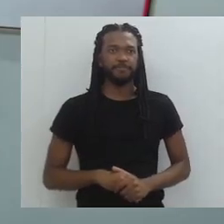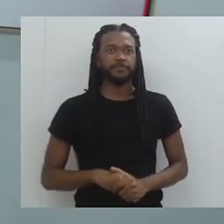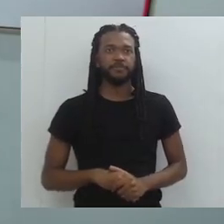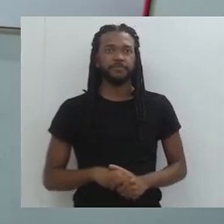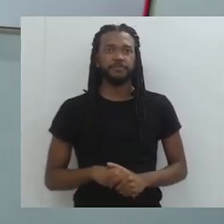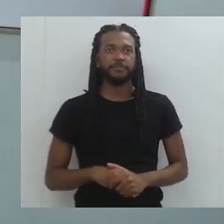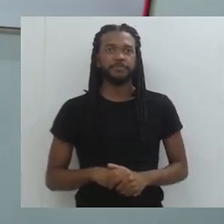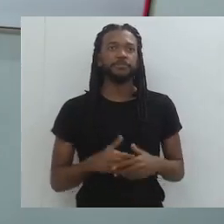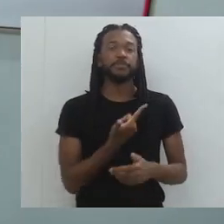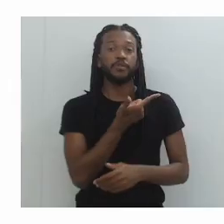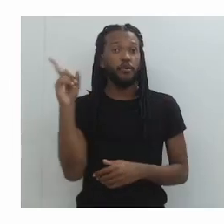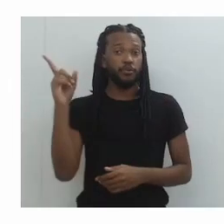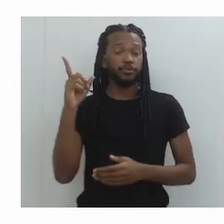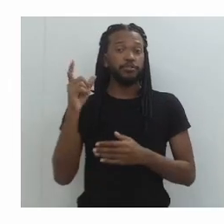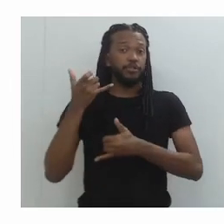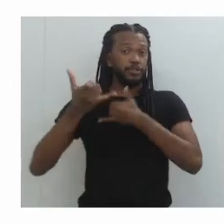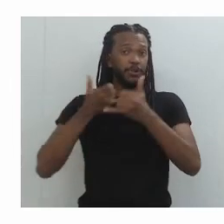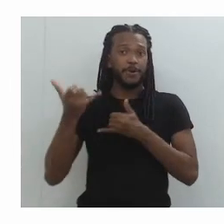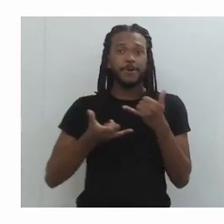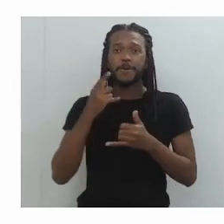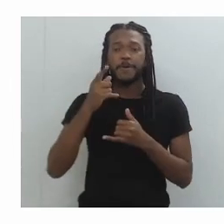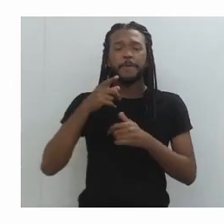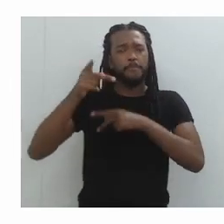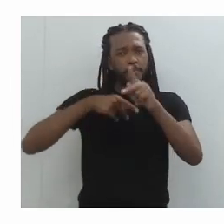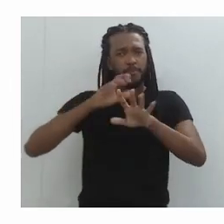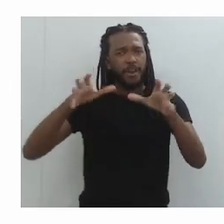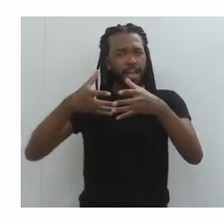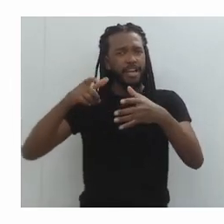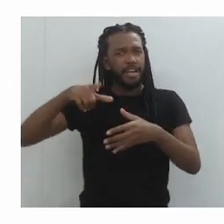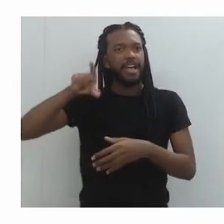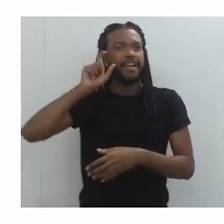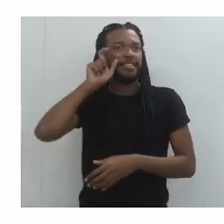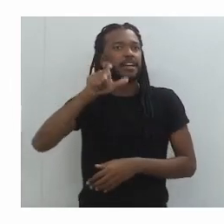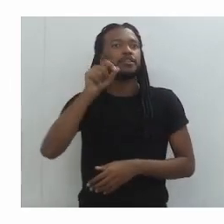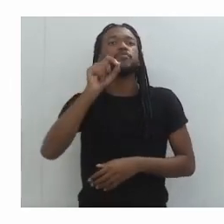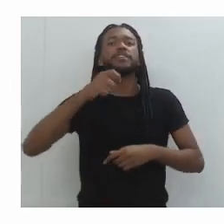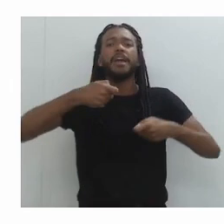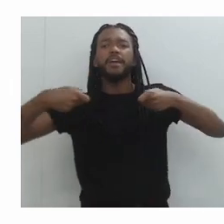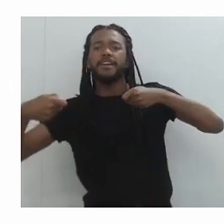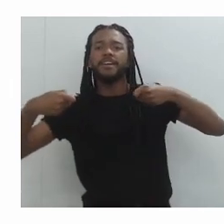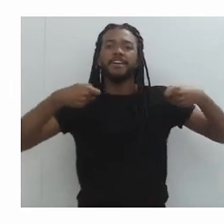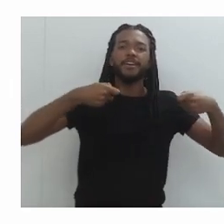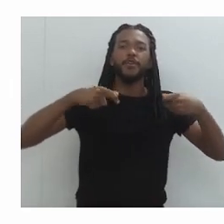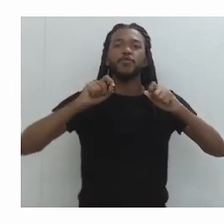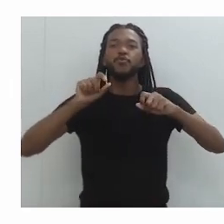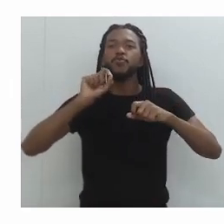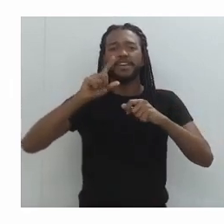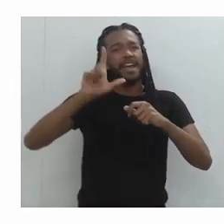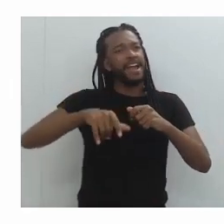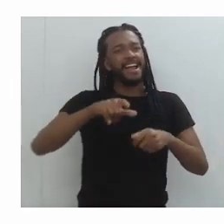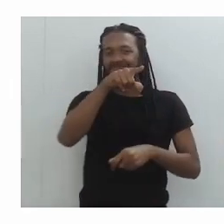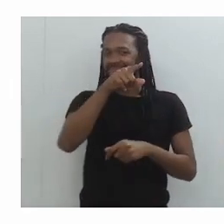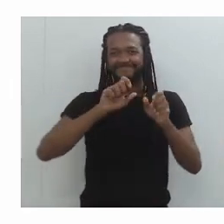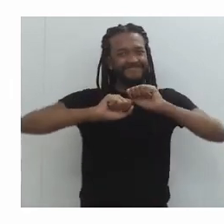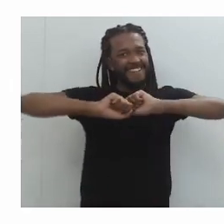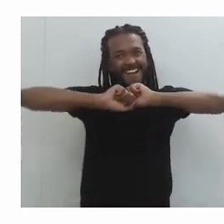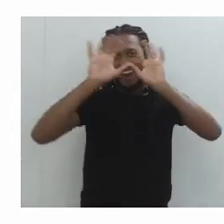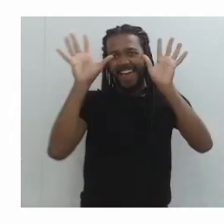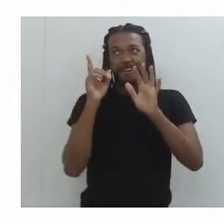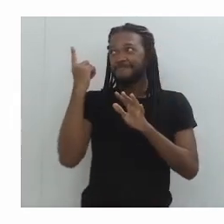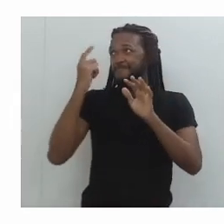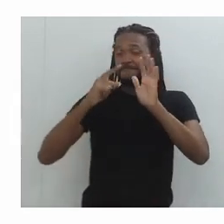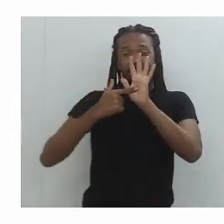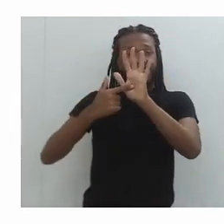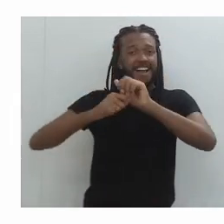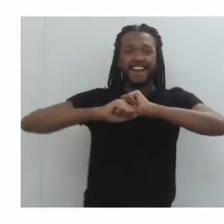Outro jogo popular, bem interessante, que seria esse daí, hein? Tá bem nítido essa foto aí,